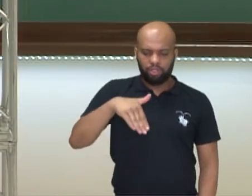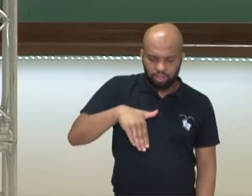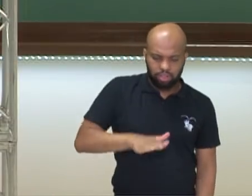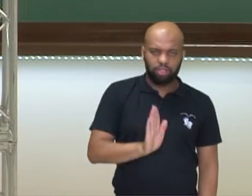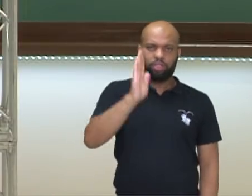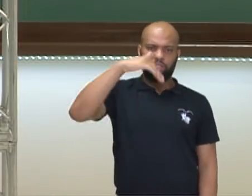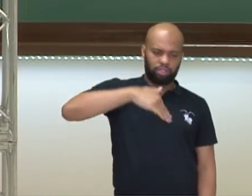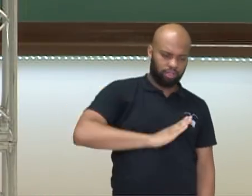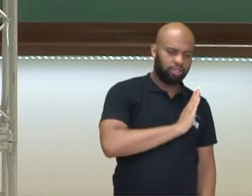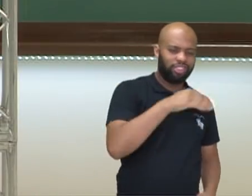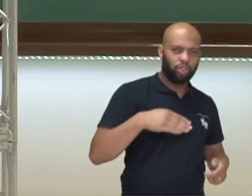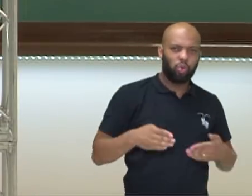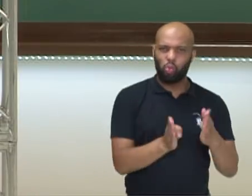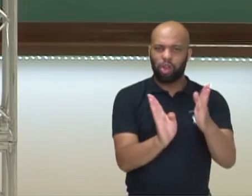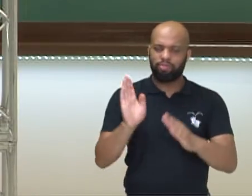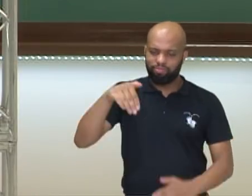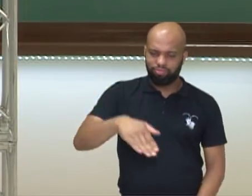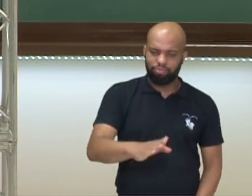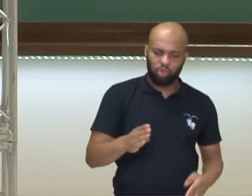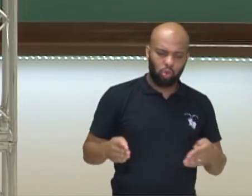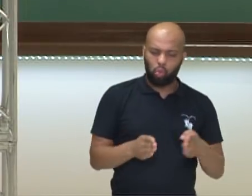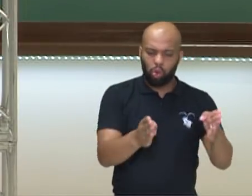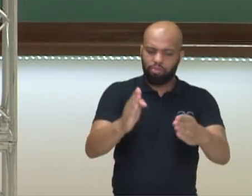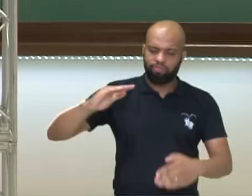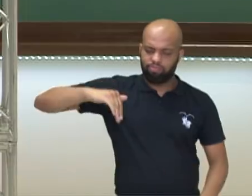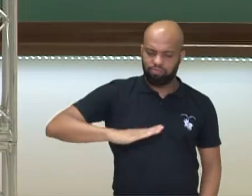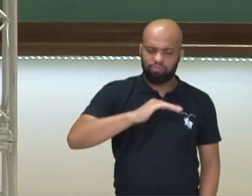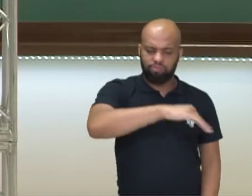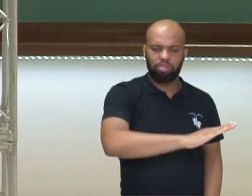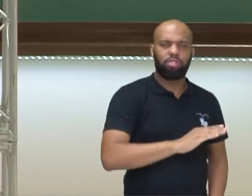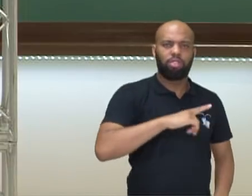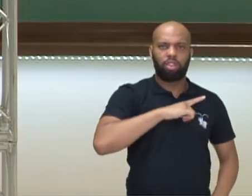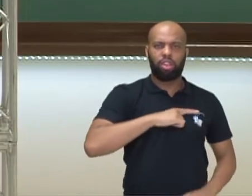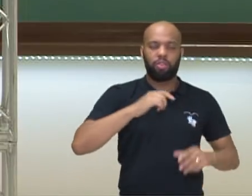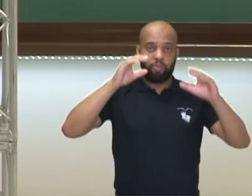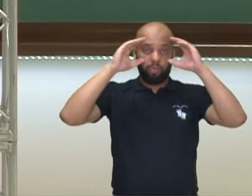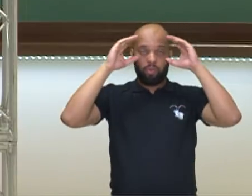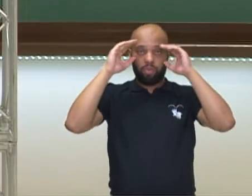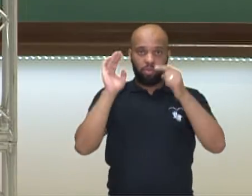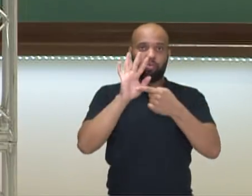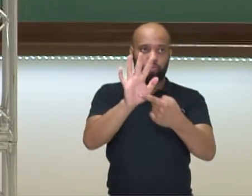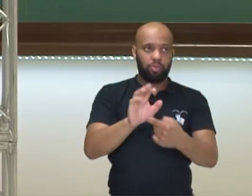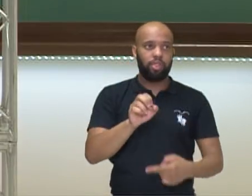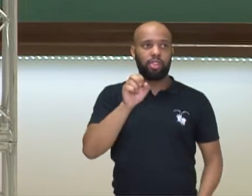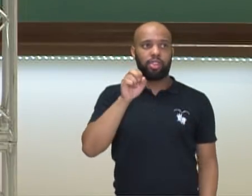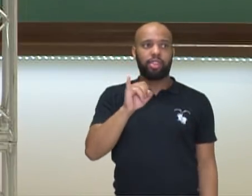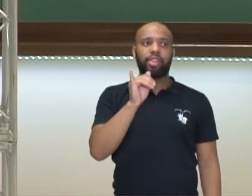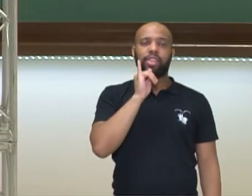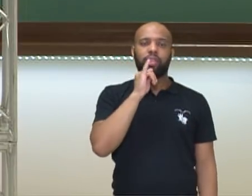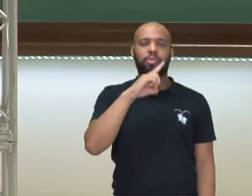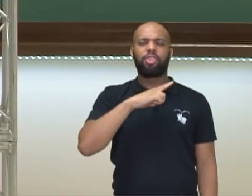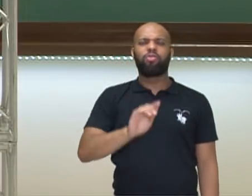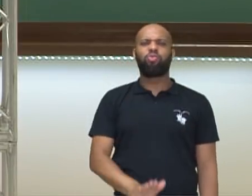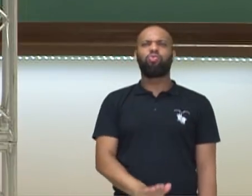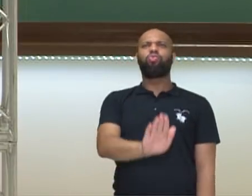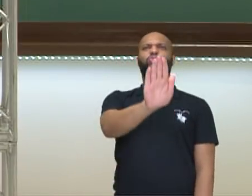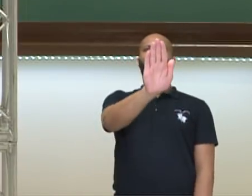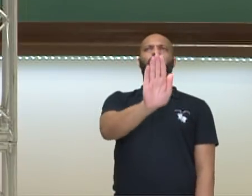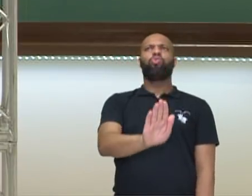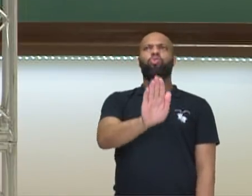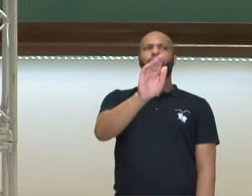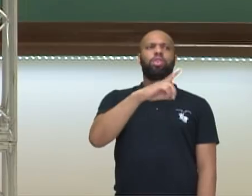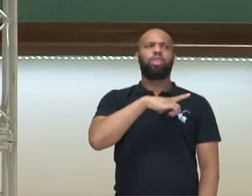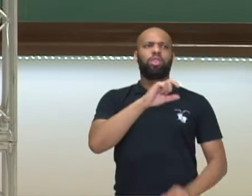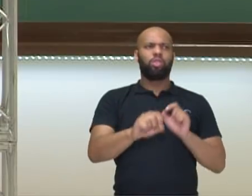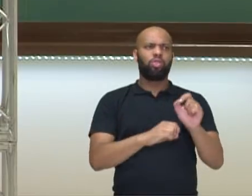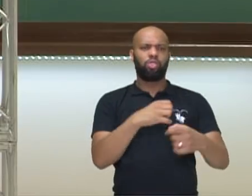terreno que está sendo mostrado para ele através dos óculos. Então, se aquilo tiver uma subida, a